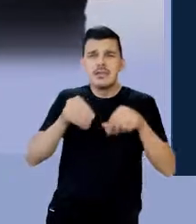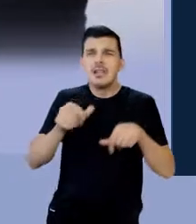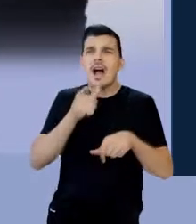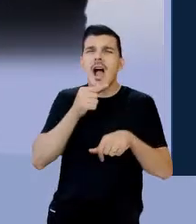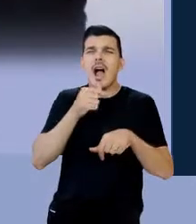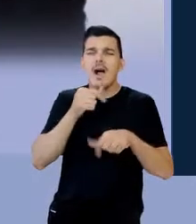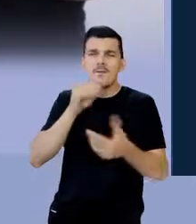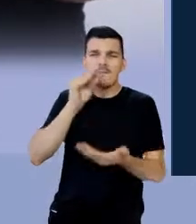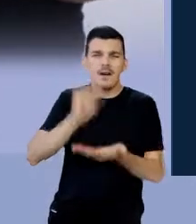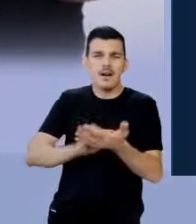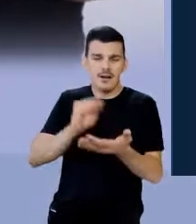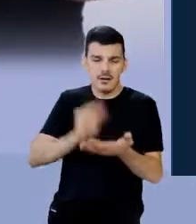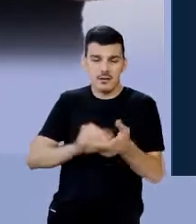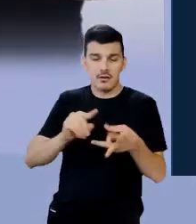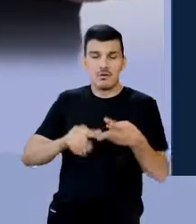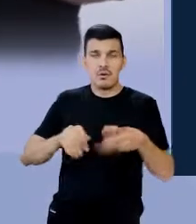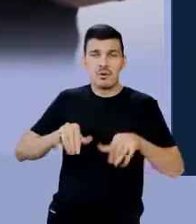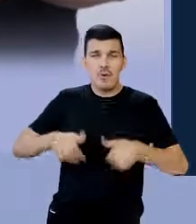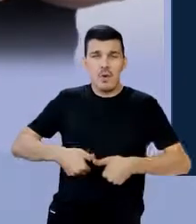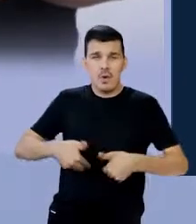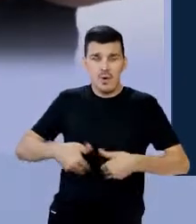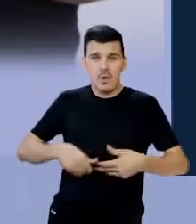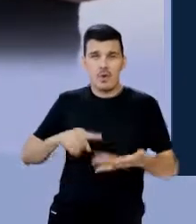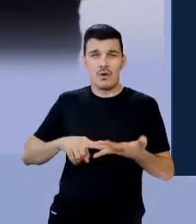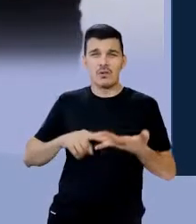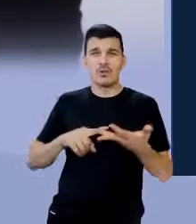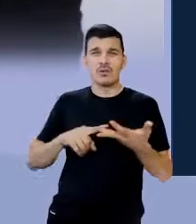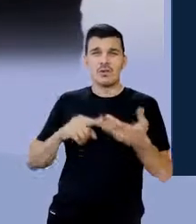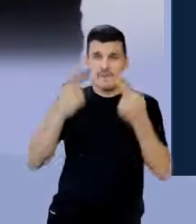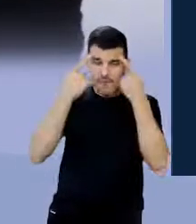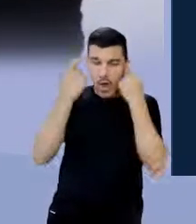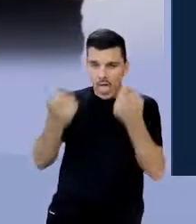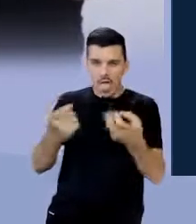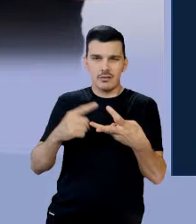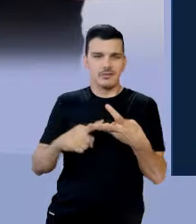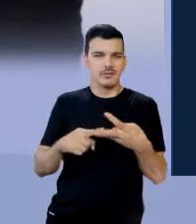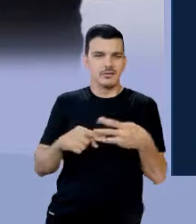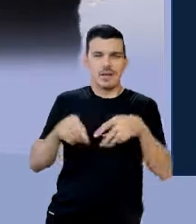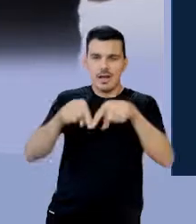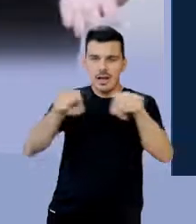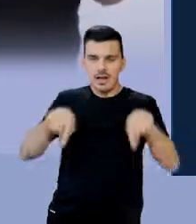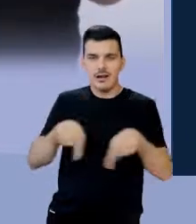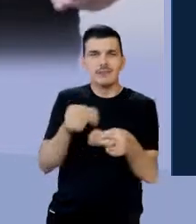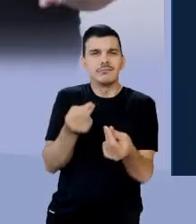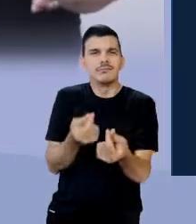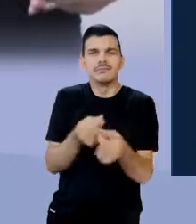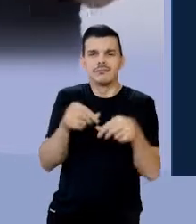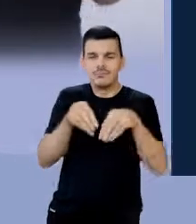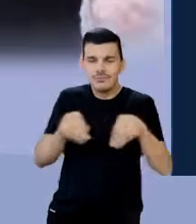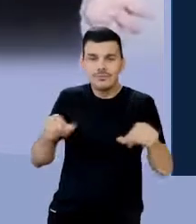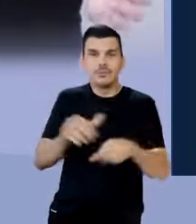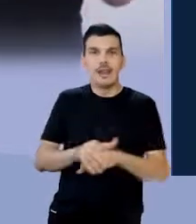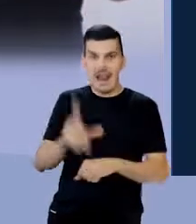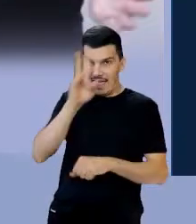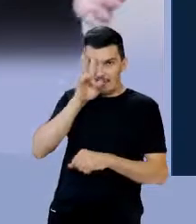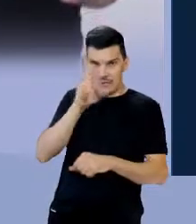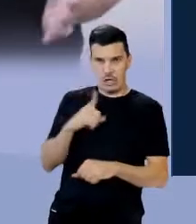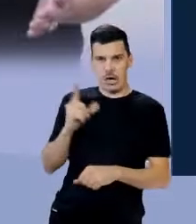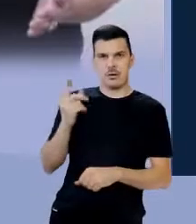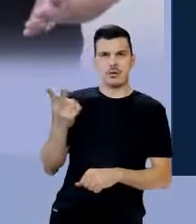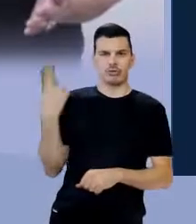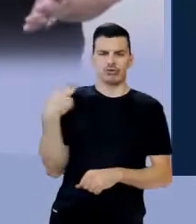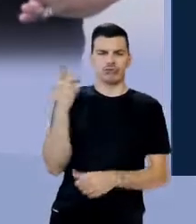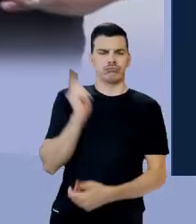seca, a miséria, a violência, o latifúndio. O homem não estava submetido a grandes donos